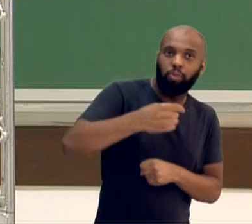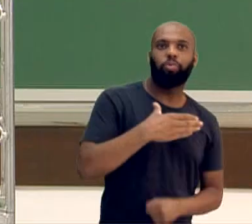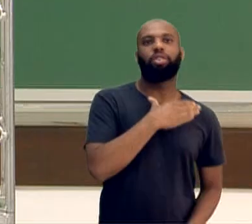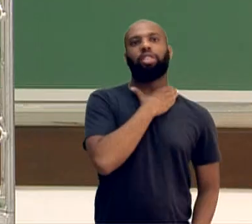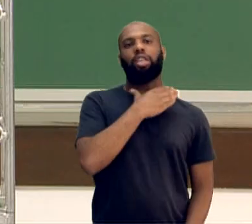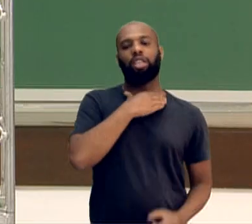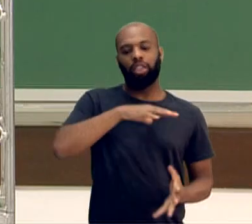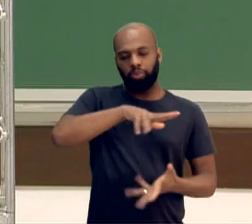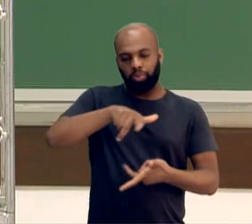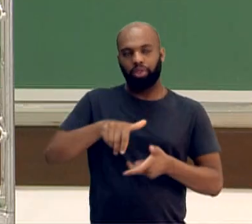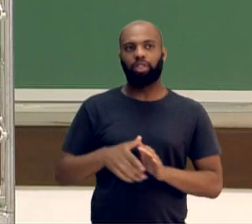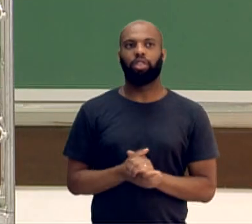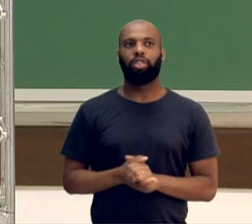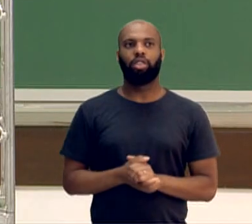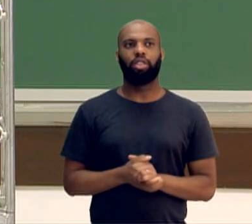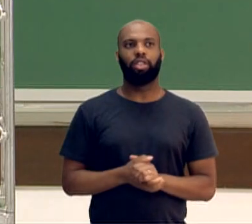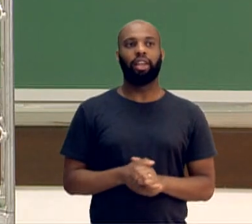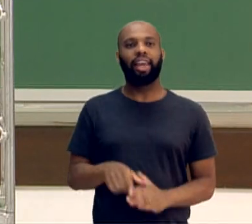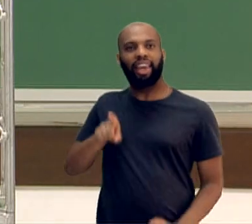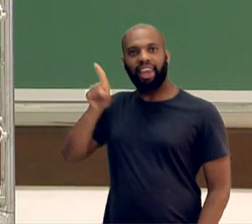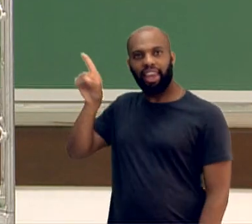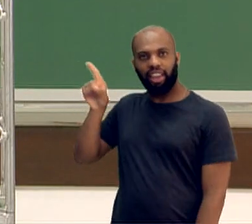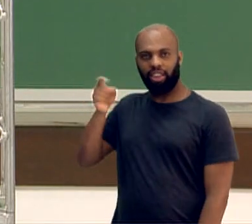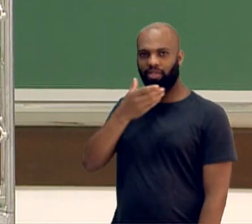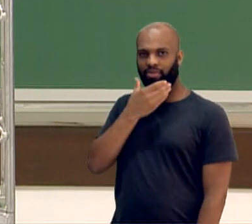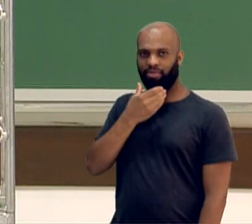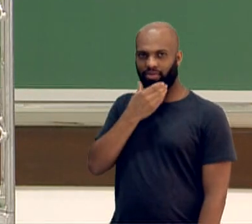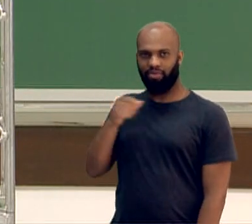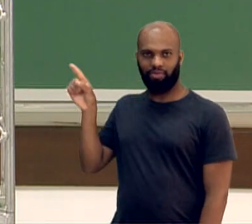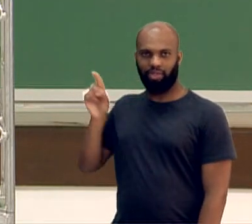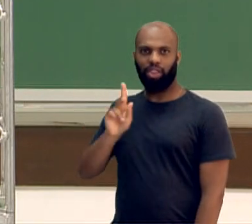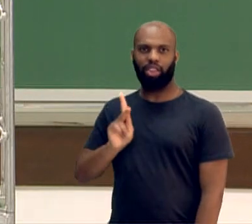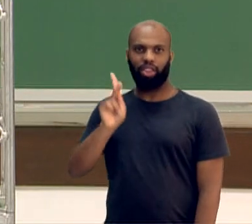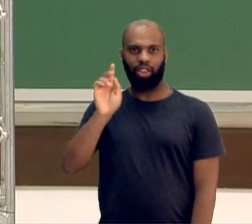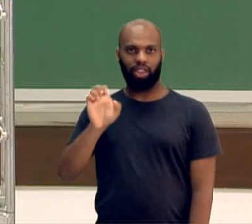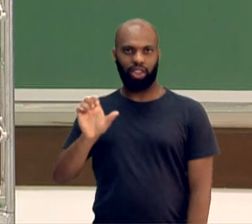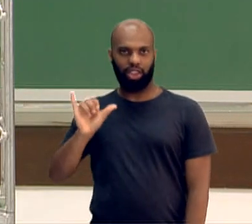mundial. Isso aqui é a figura do Keynes.